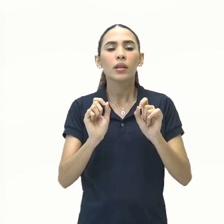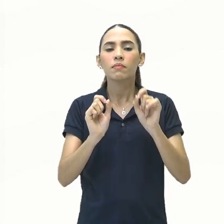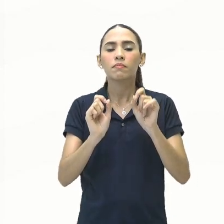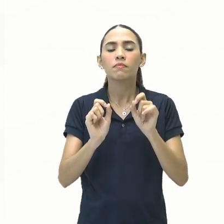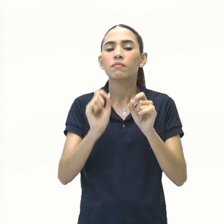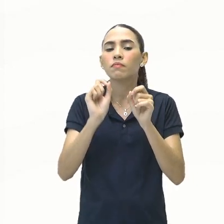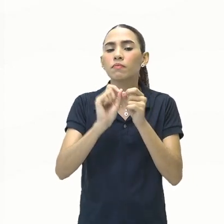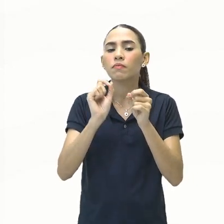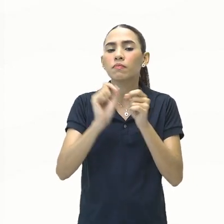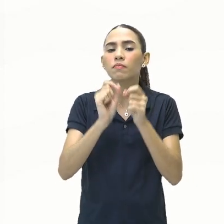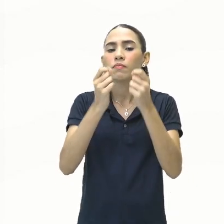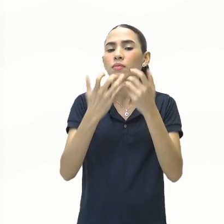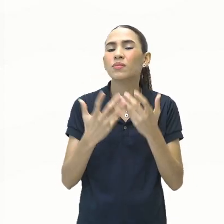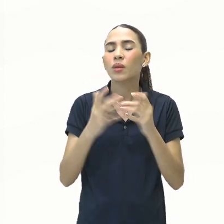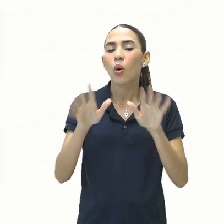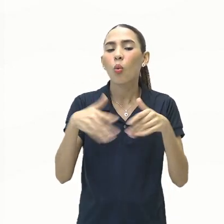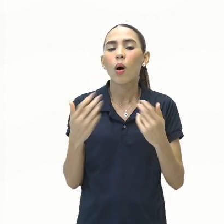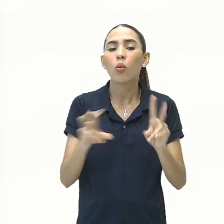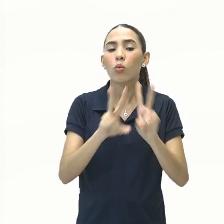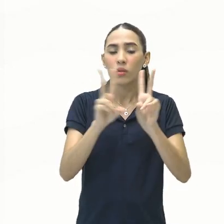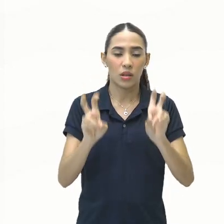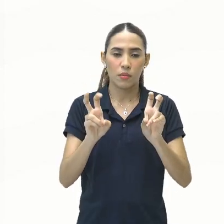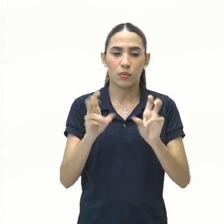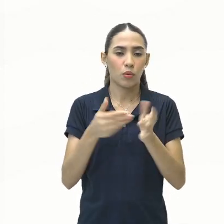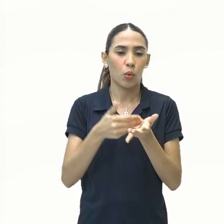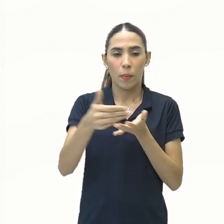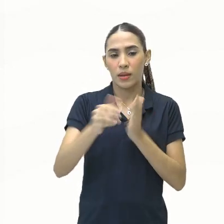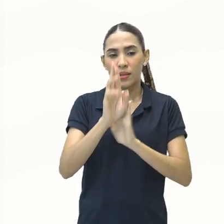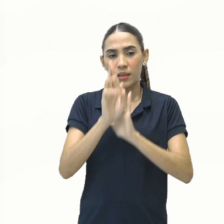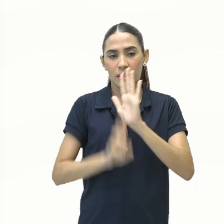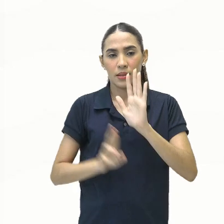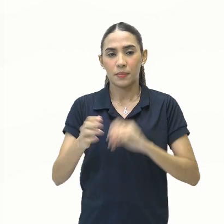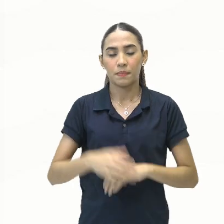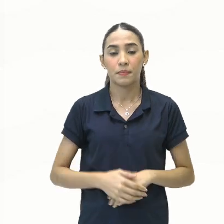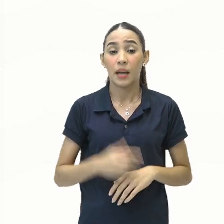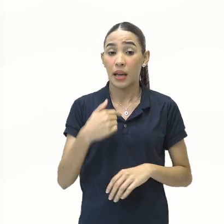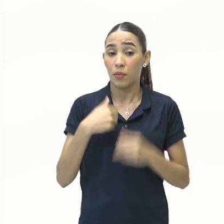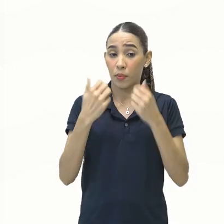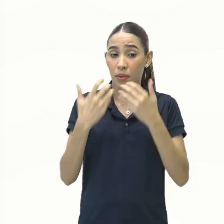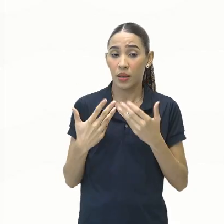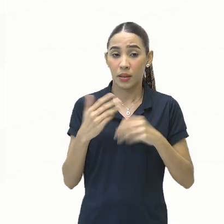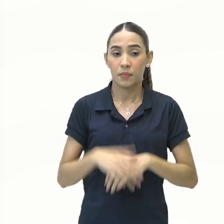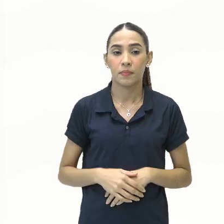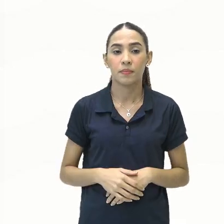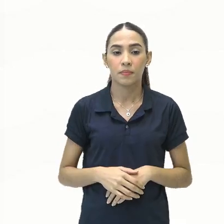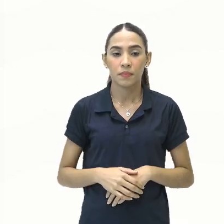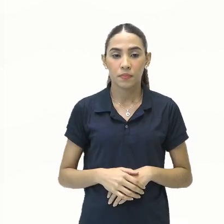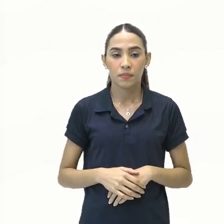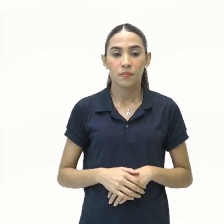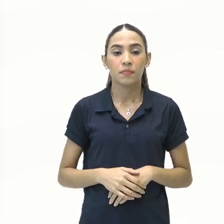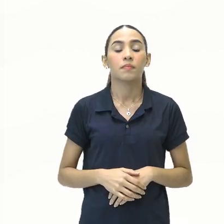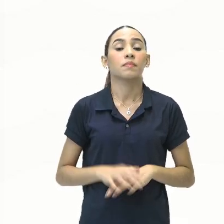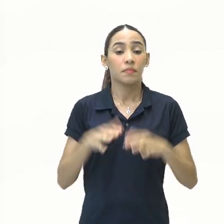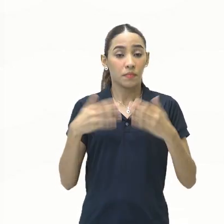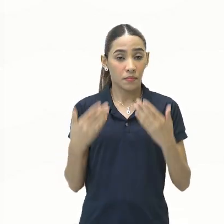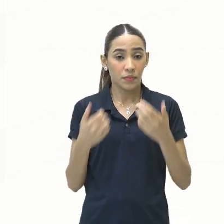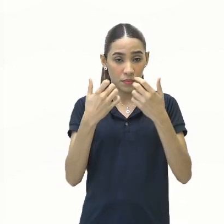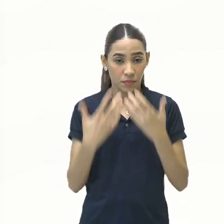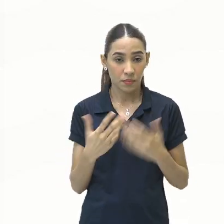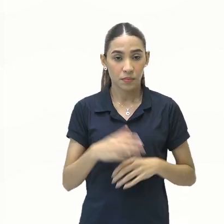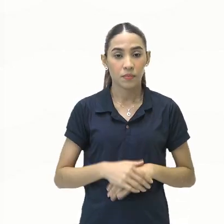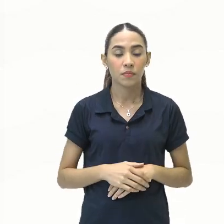nós estamos falando? Qual é o assunto dessa parte dessa redação que eu acabei de ler para vocês? Nós estamos falando